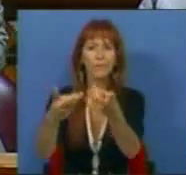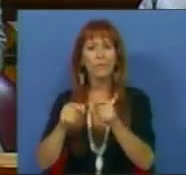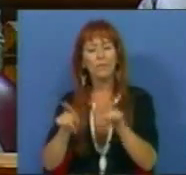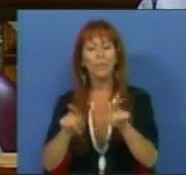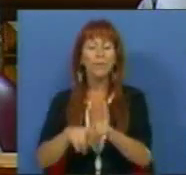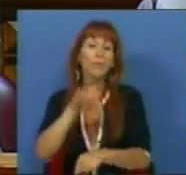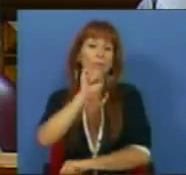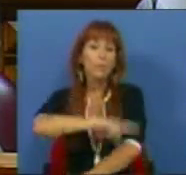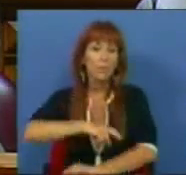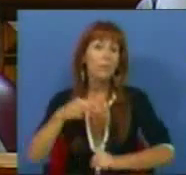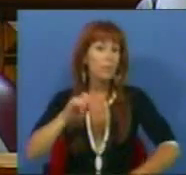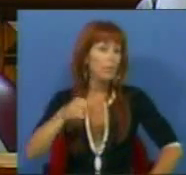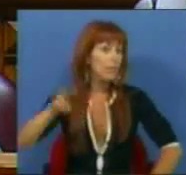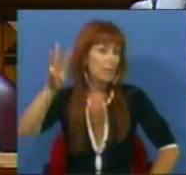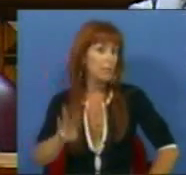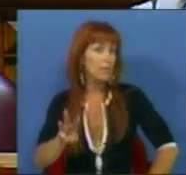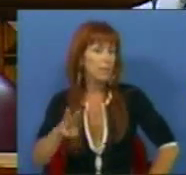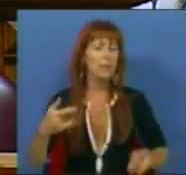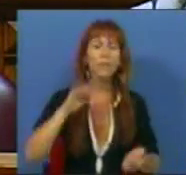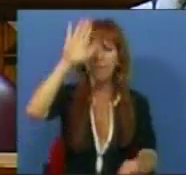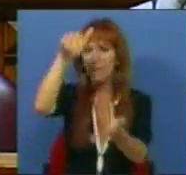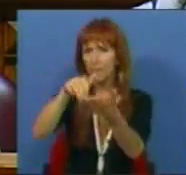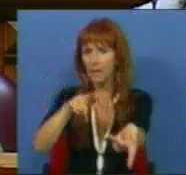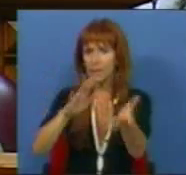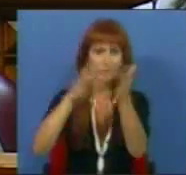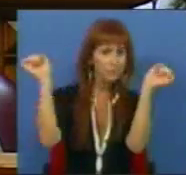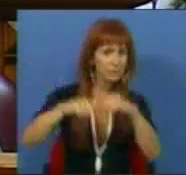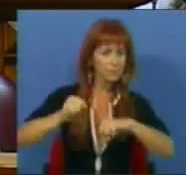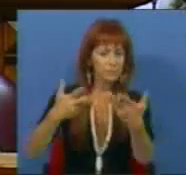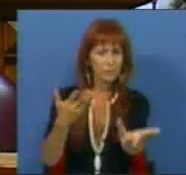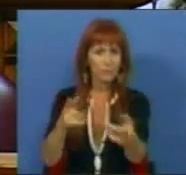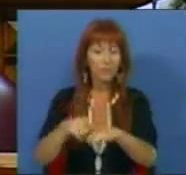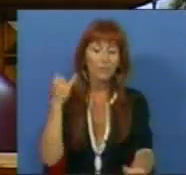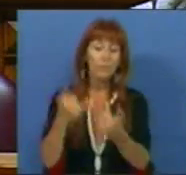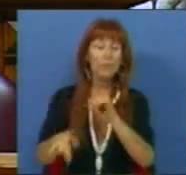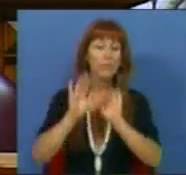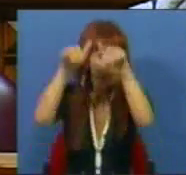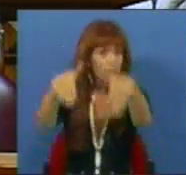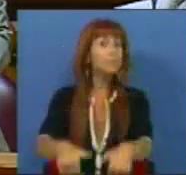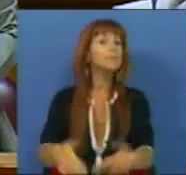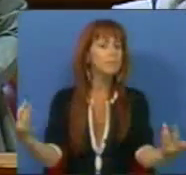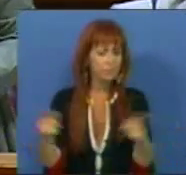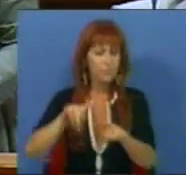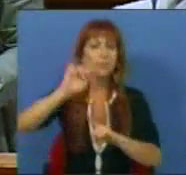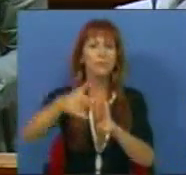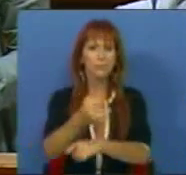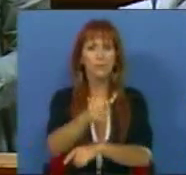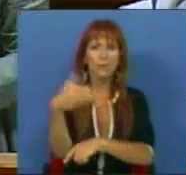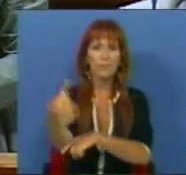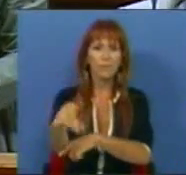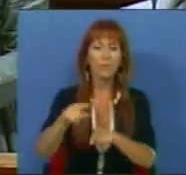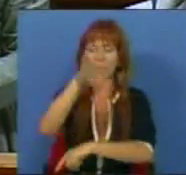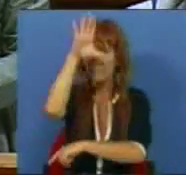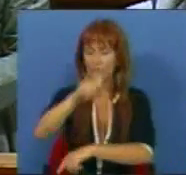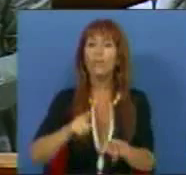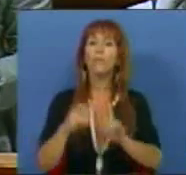e porventura o PEC 3. O resultado deste acordo está no risco da recessão para 2011 e o